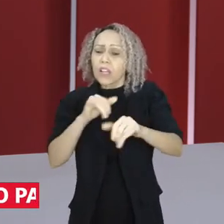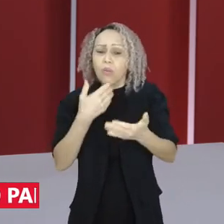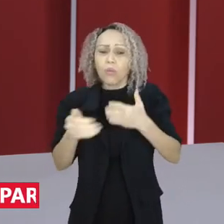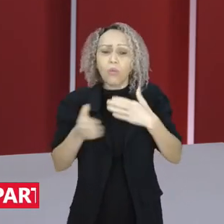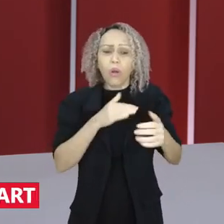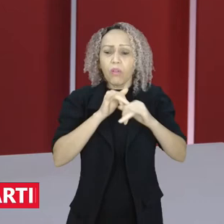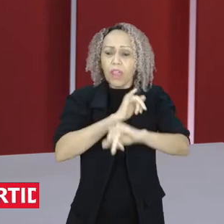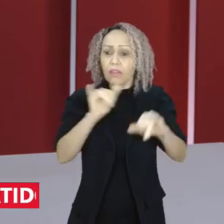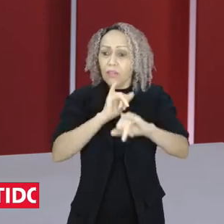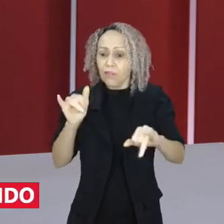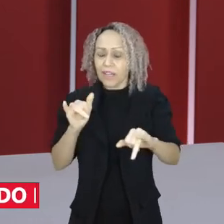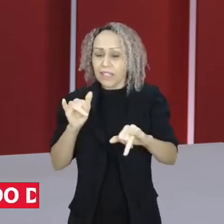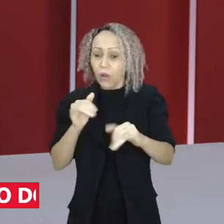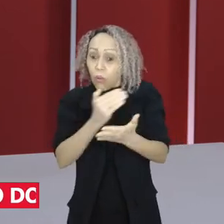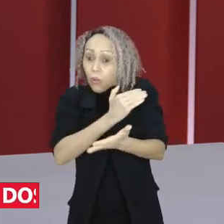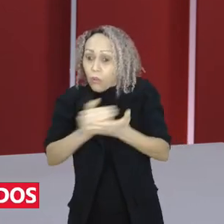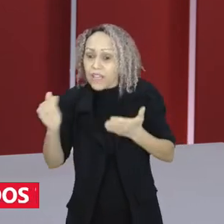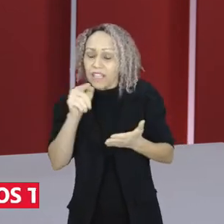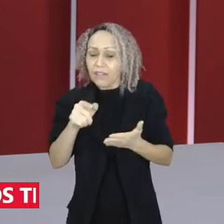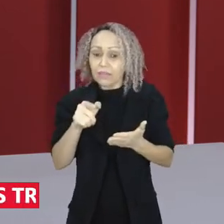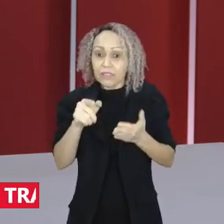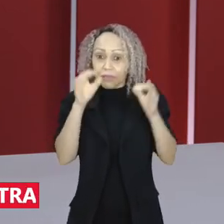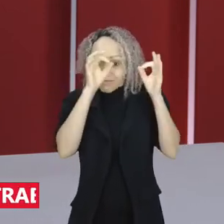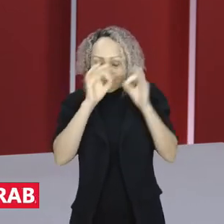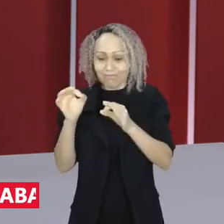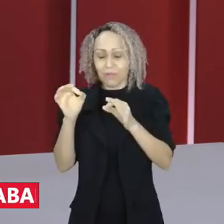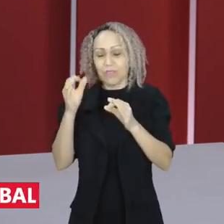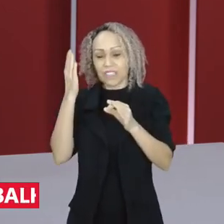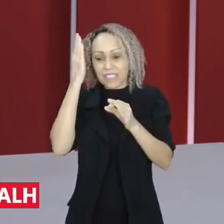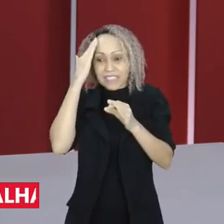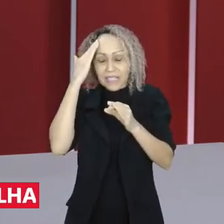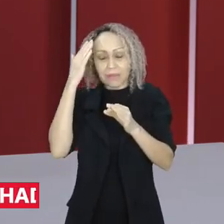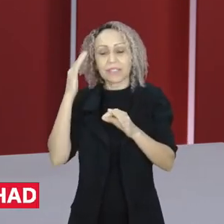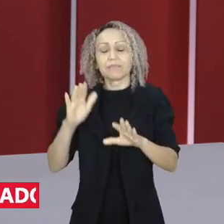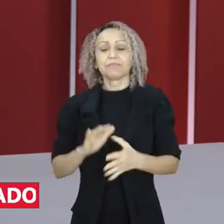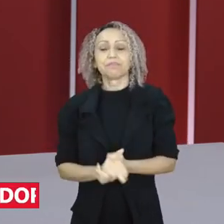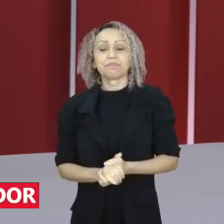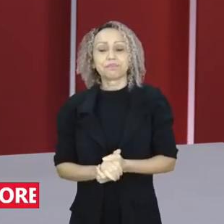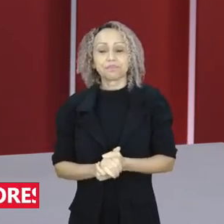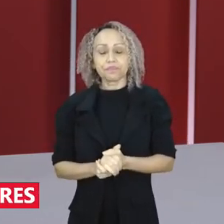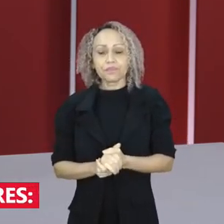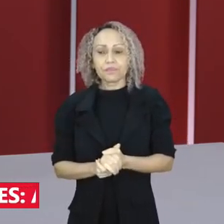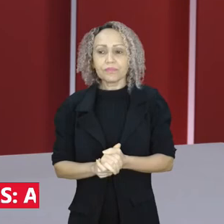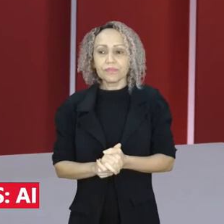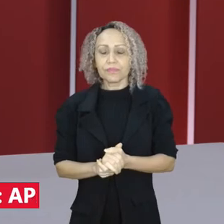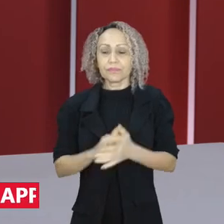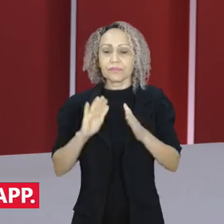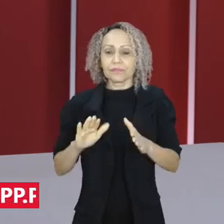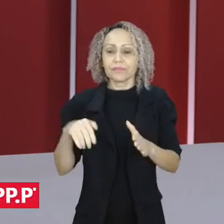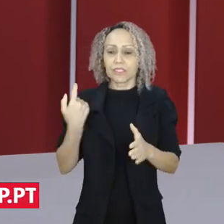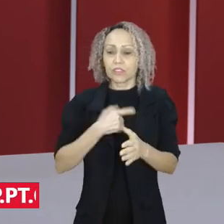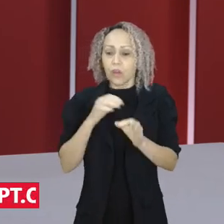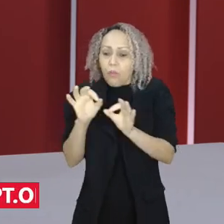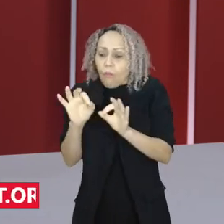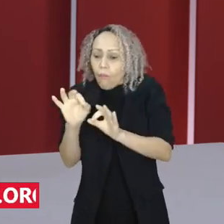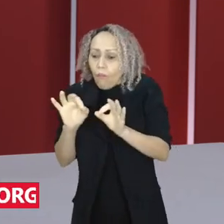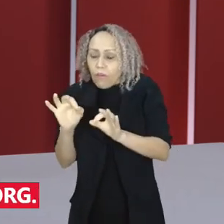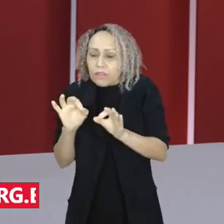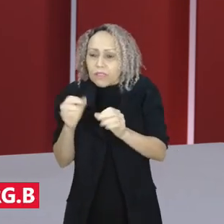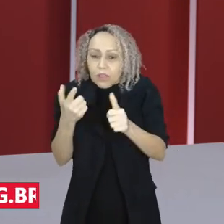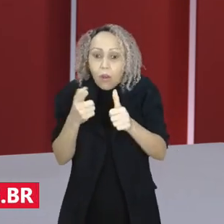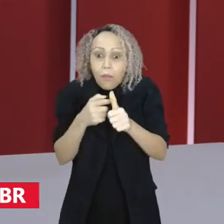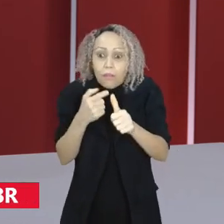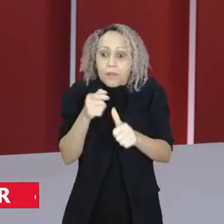vai perder este conteúdo vai ficar com a gente aqui ligadinho a gente tá aqui ajustando o nosso primeiro